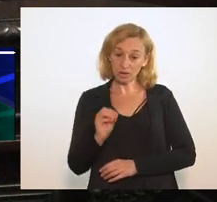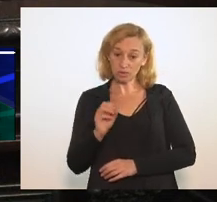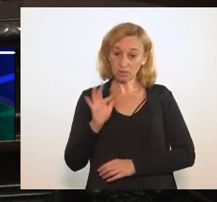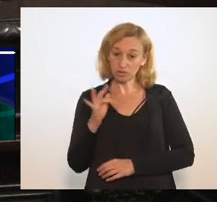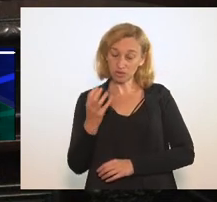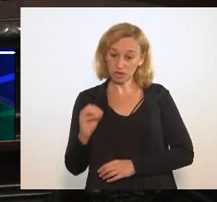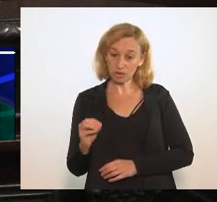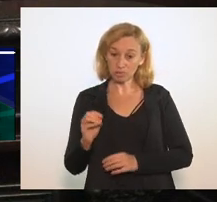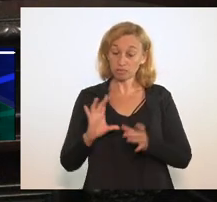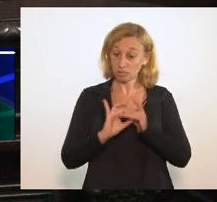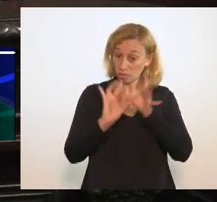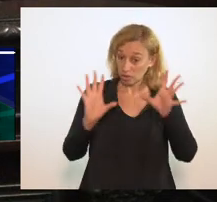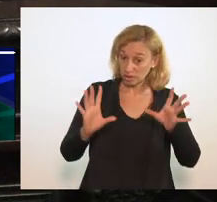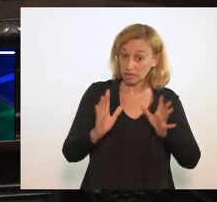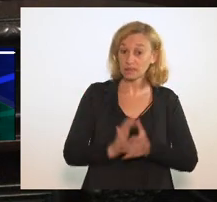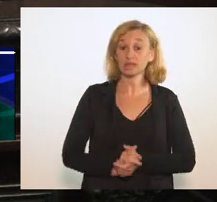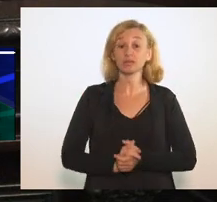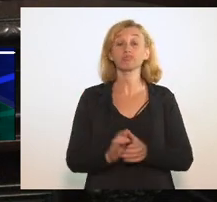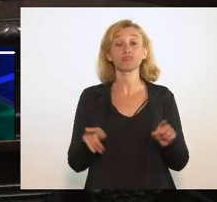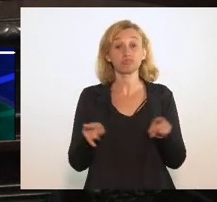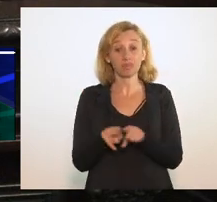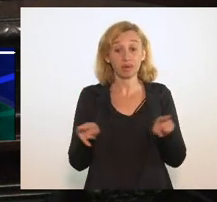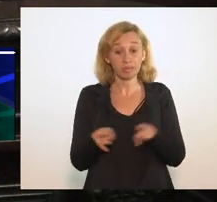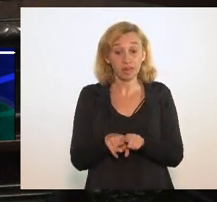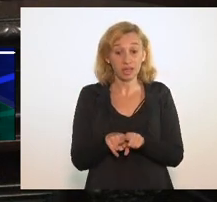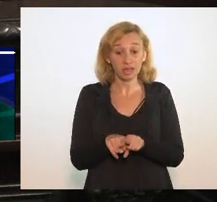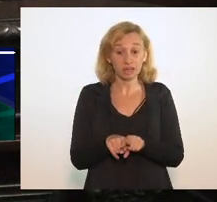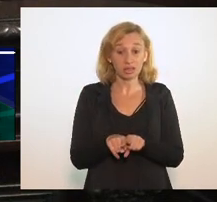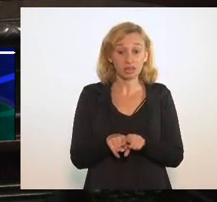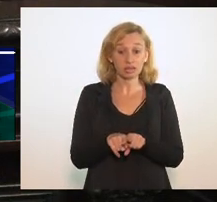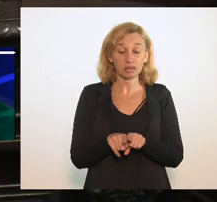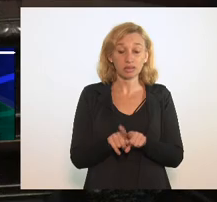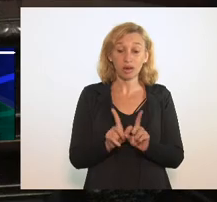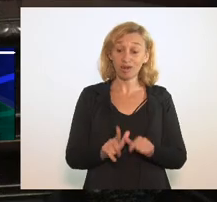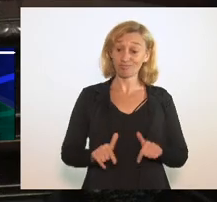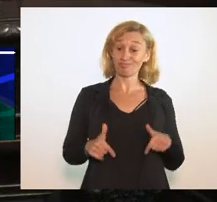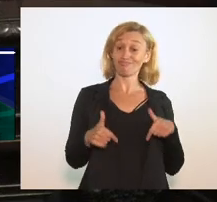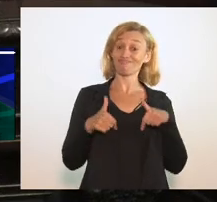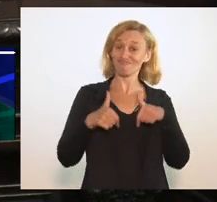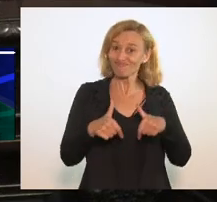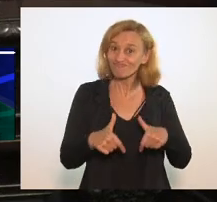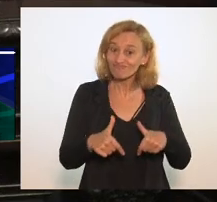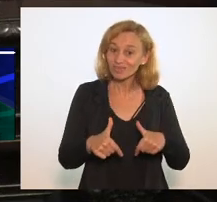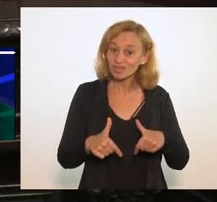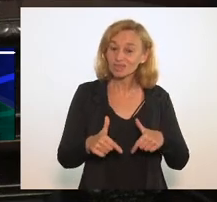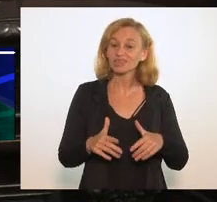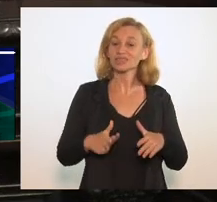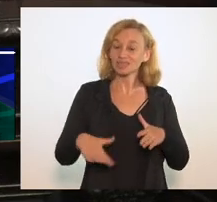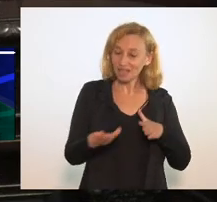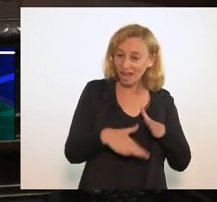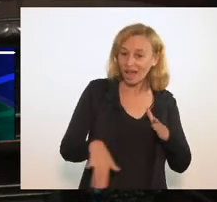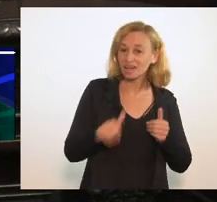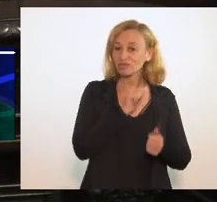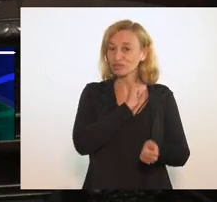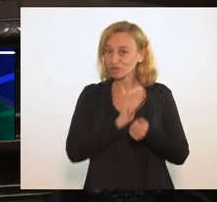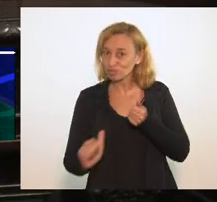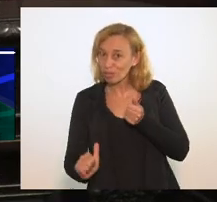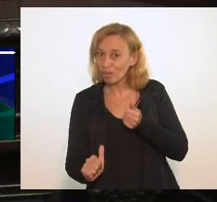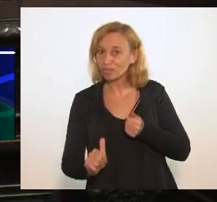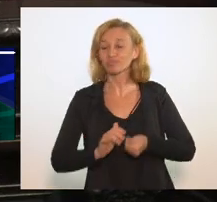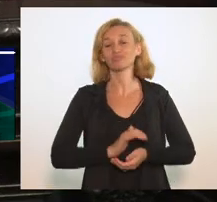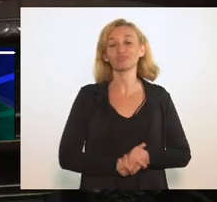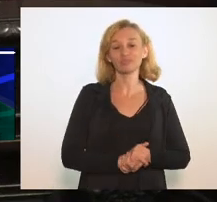com a democracia, como também extremamente atuante no campo esportivo, no campo